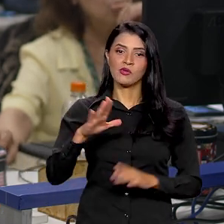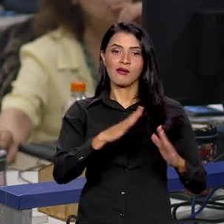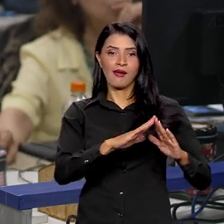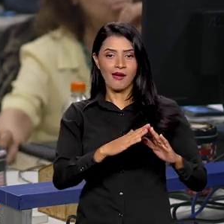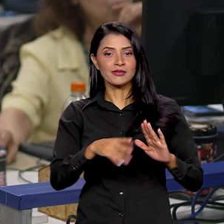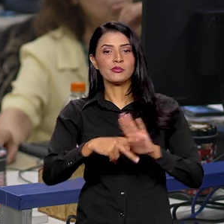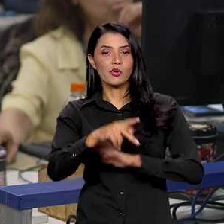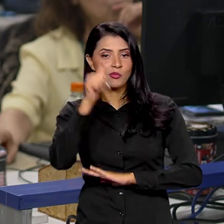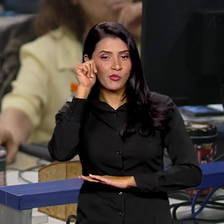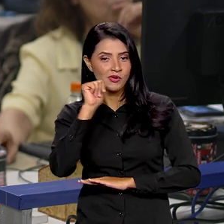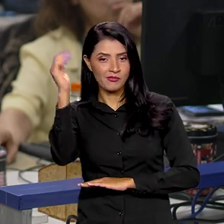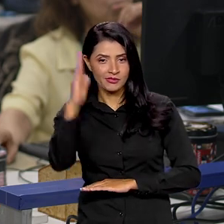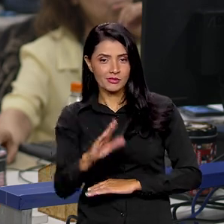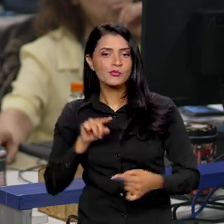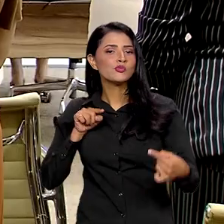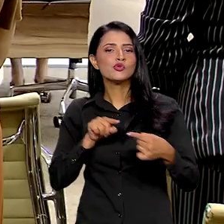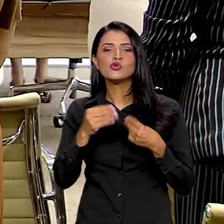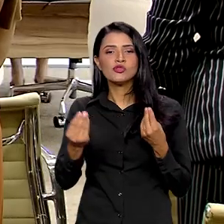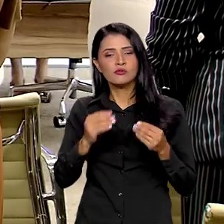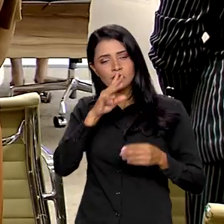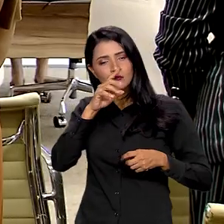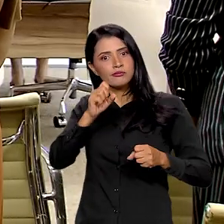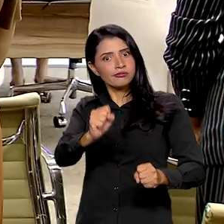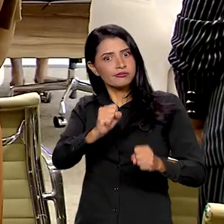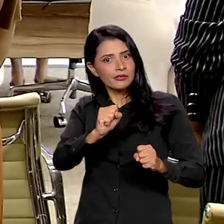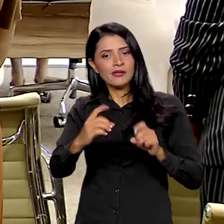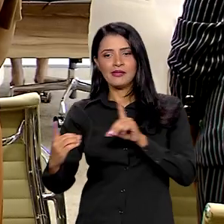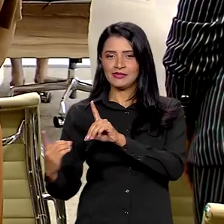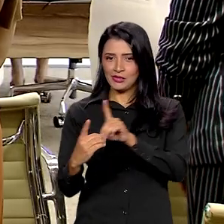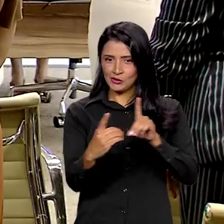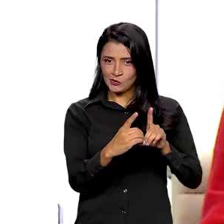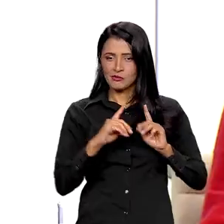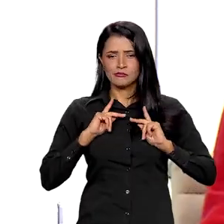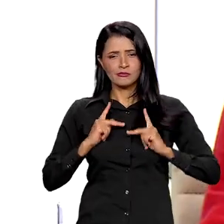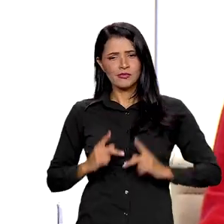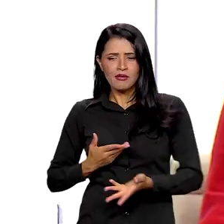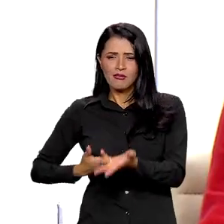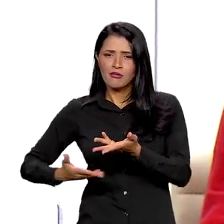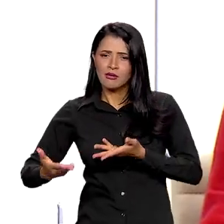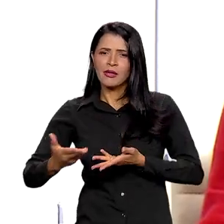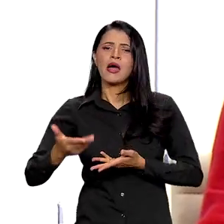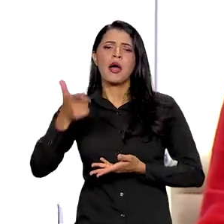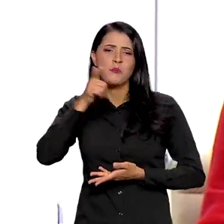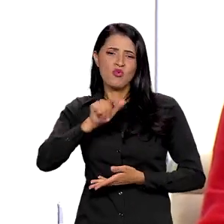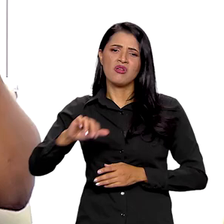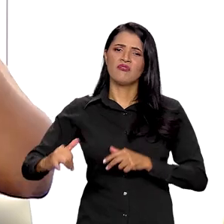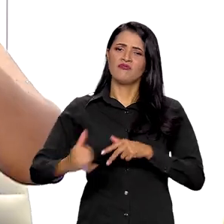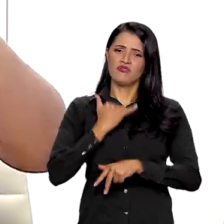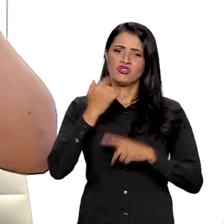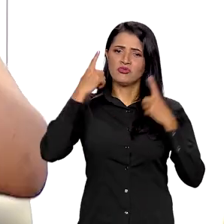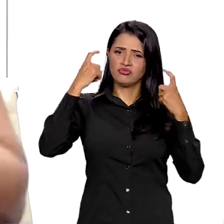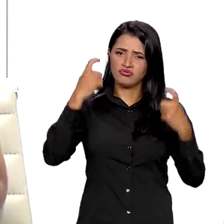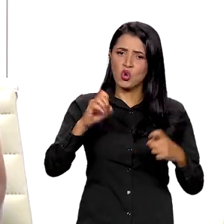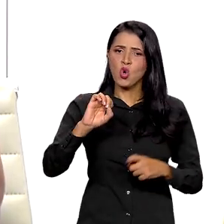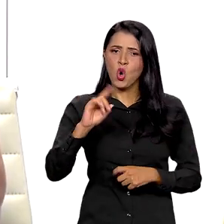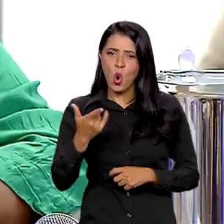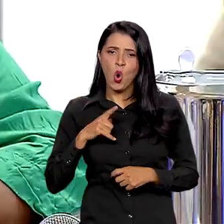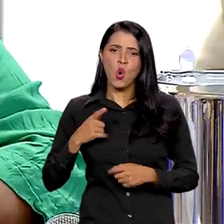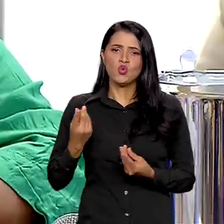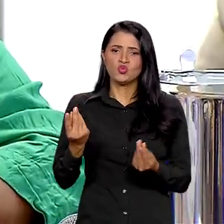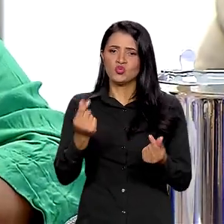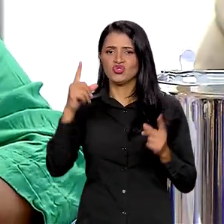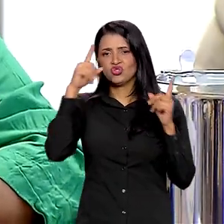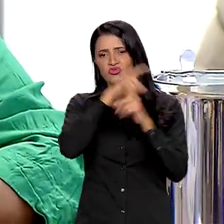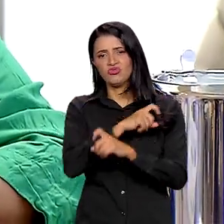das Casas da Mulher Brasileira. O objetivo é fortalecer o atendimento humanizado às mulheres vítimas de violência